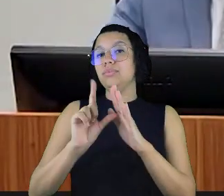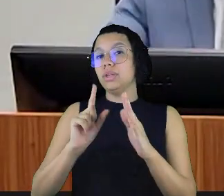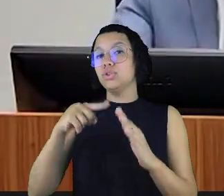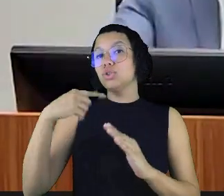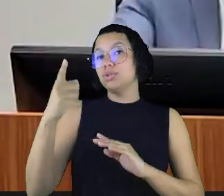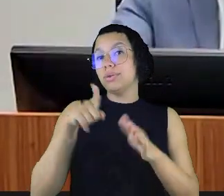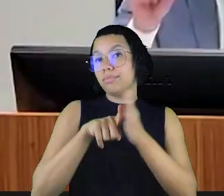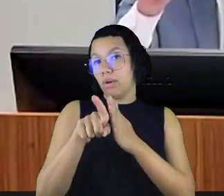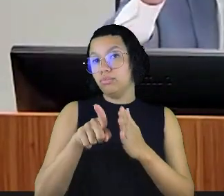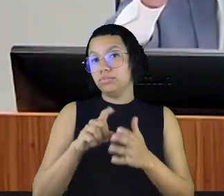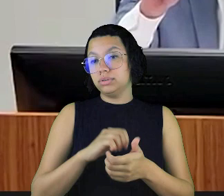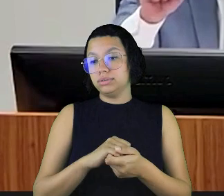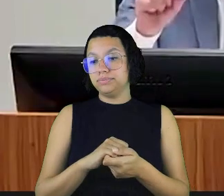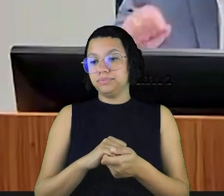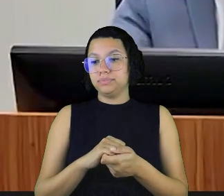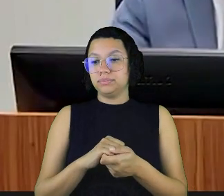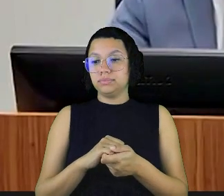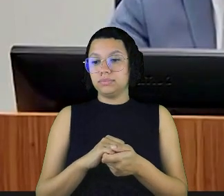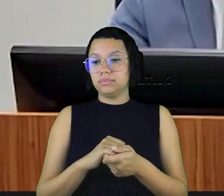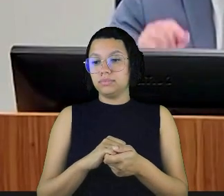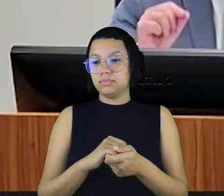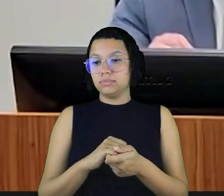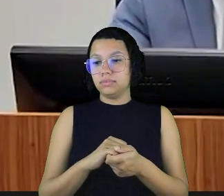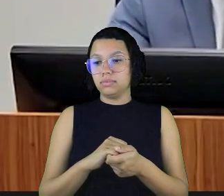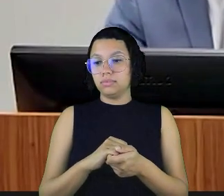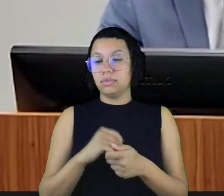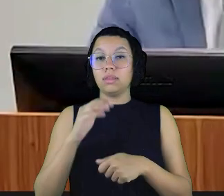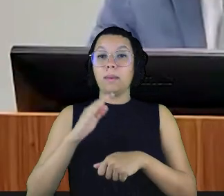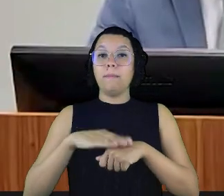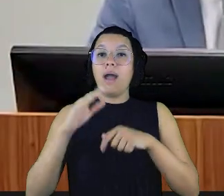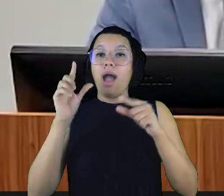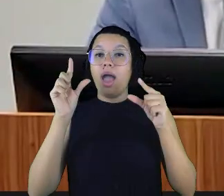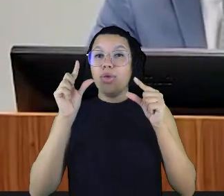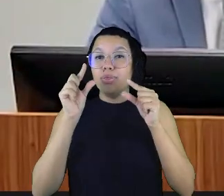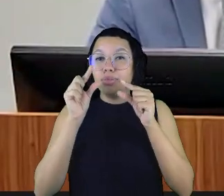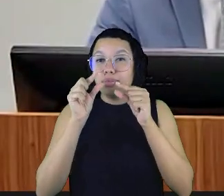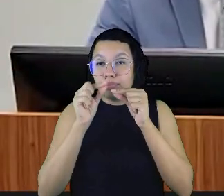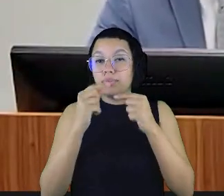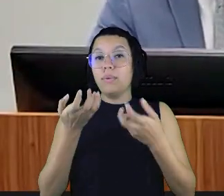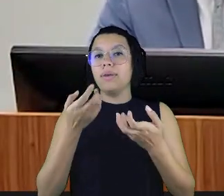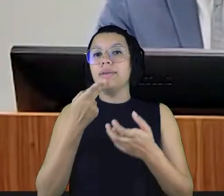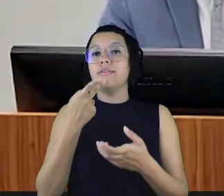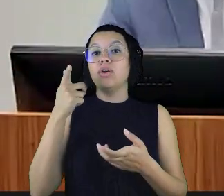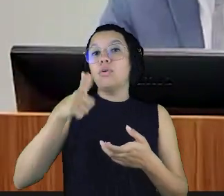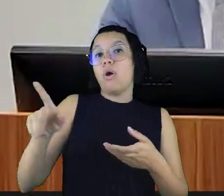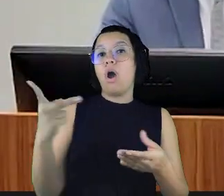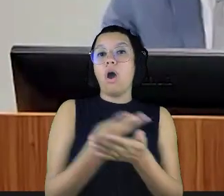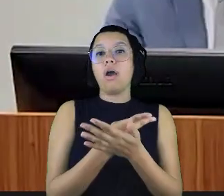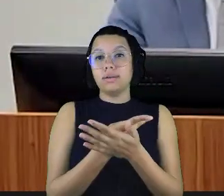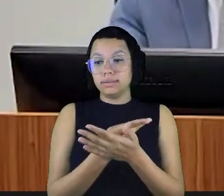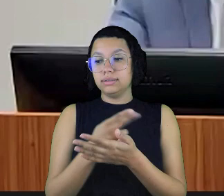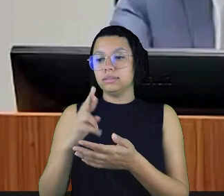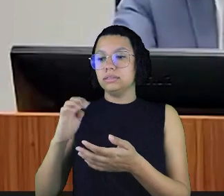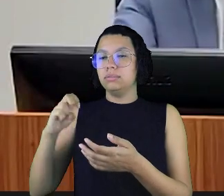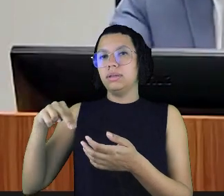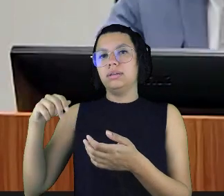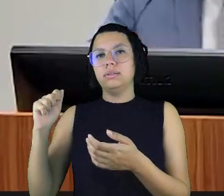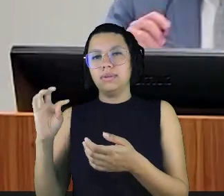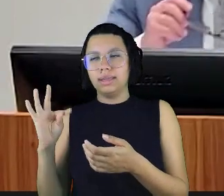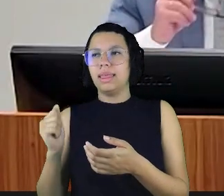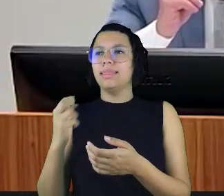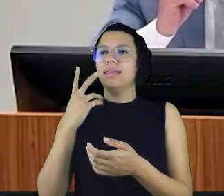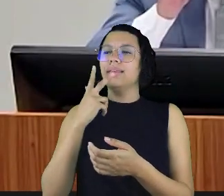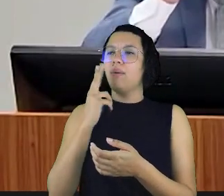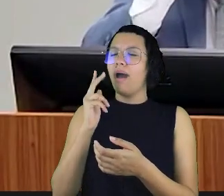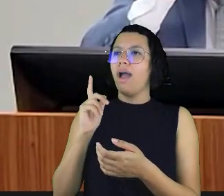perguntas mais microscópicas, eu queria falar sobre um outro fenômeno, Renata, que eu acho que dialoga. Eu